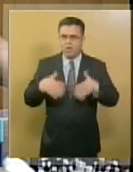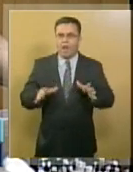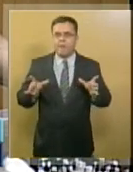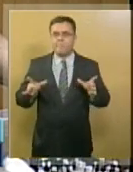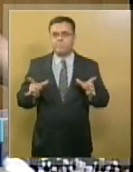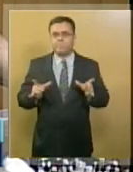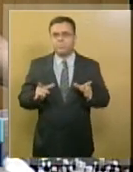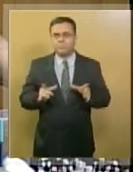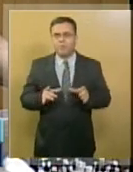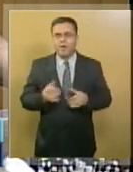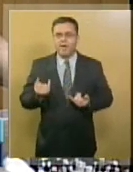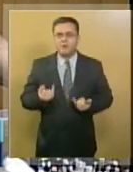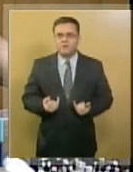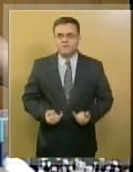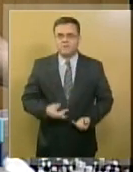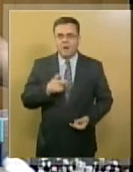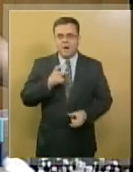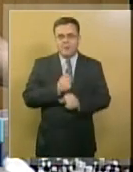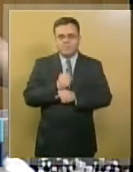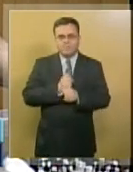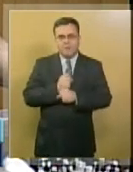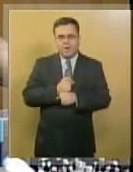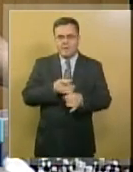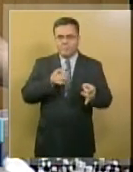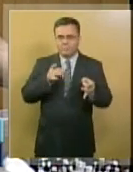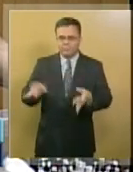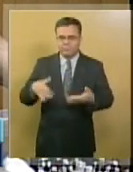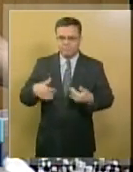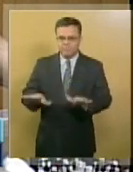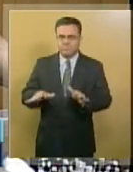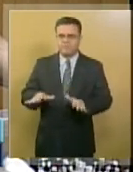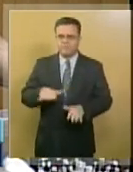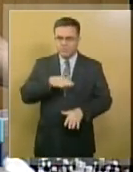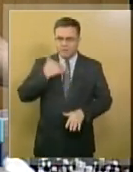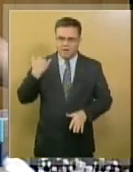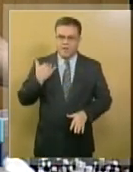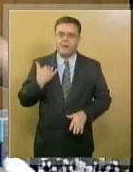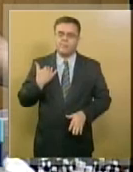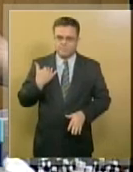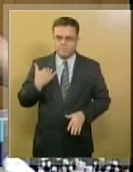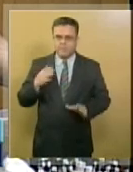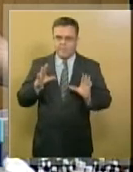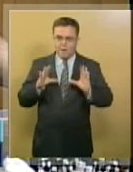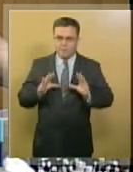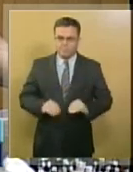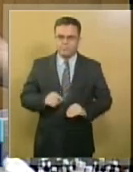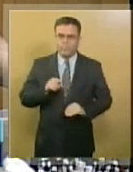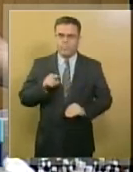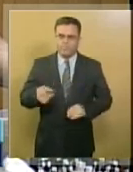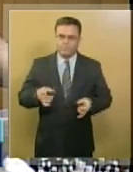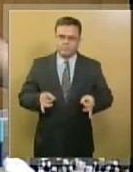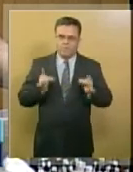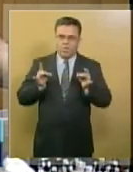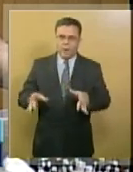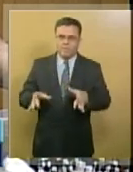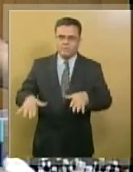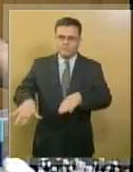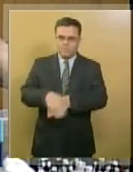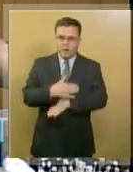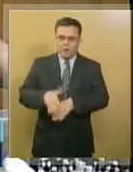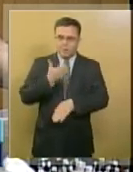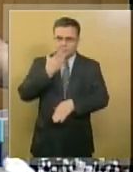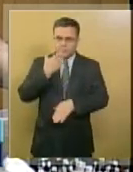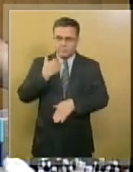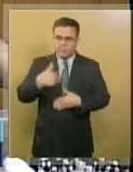às ruas e em 5 anos ele está imprestável para continuar vivo. Só que à noite ele é peado e jogado às ruas para comer lixo